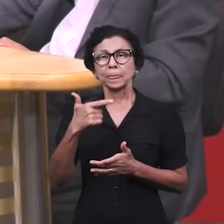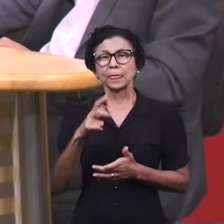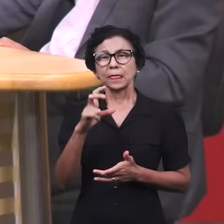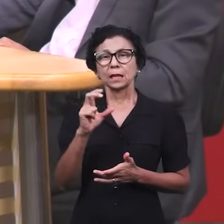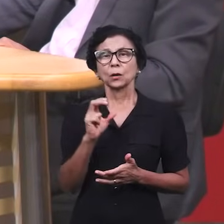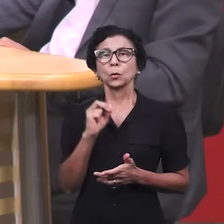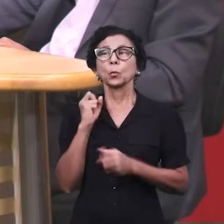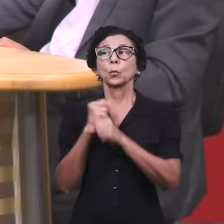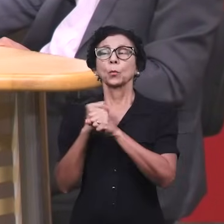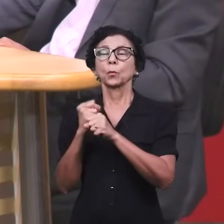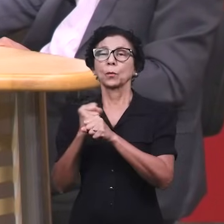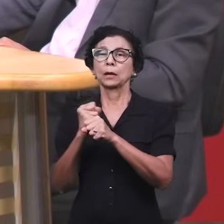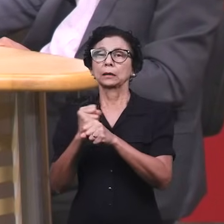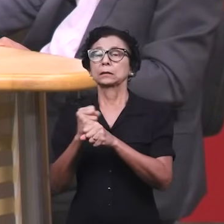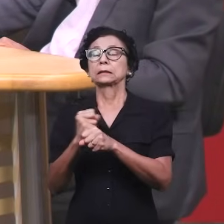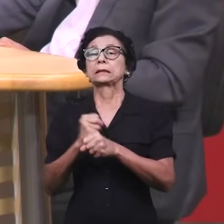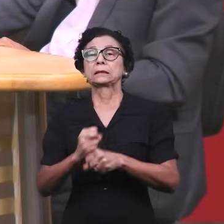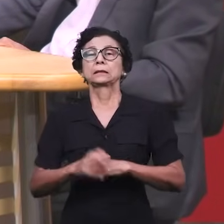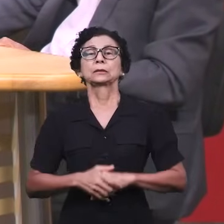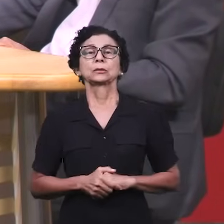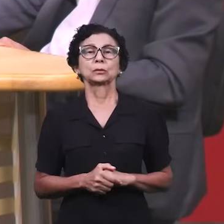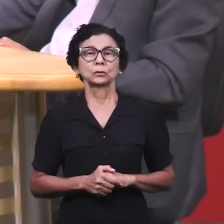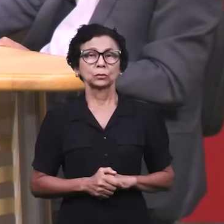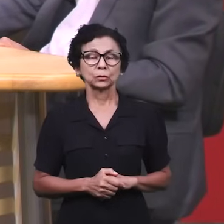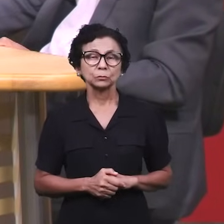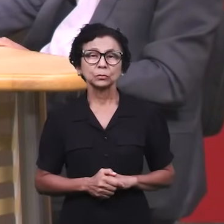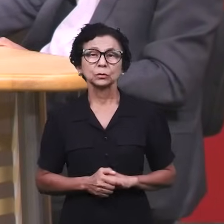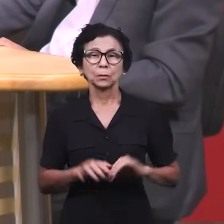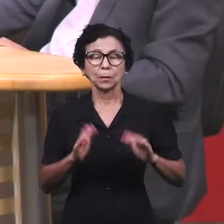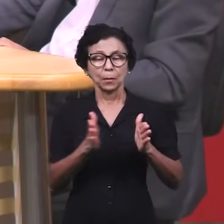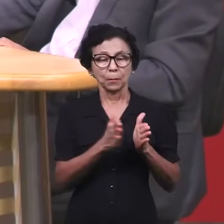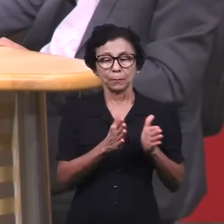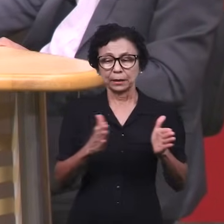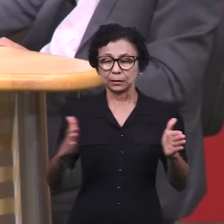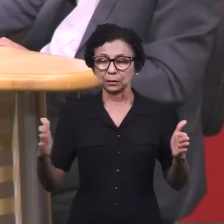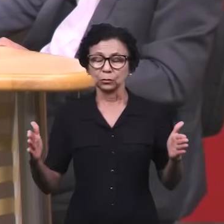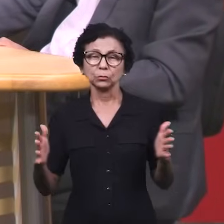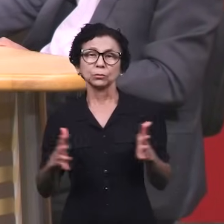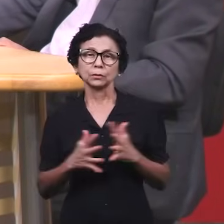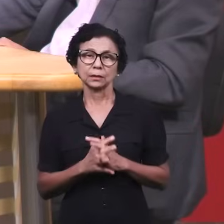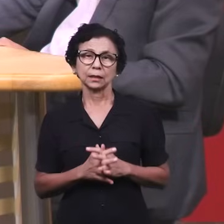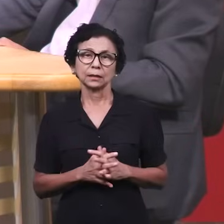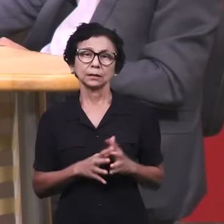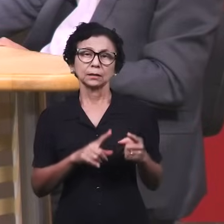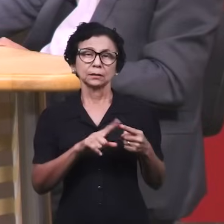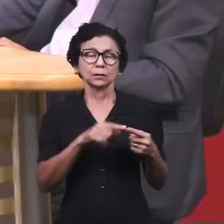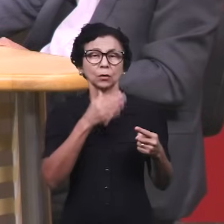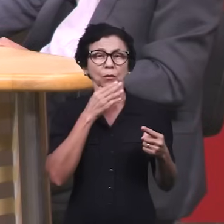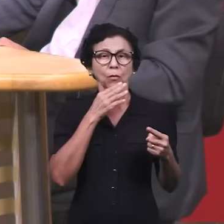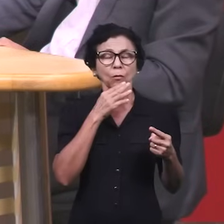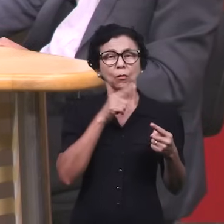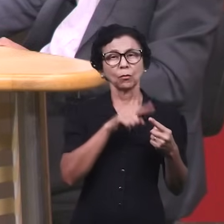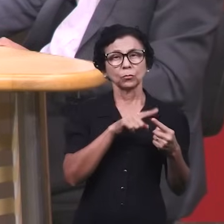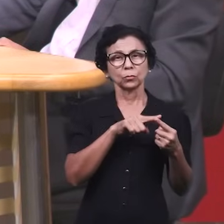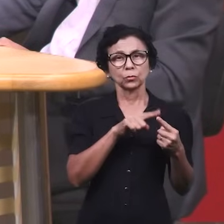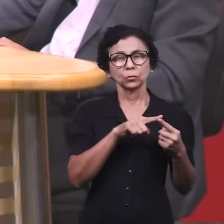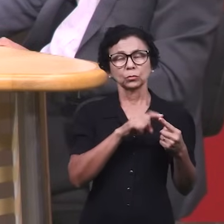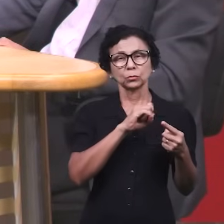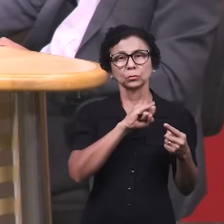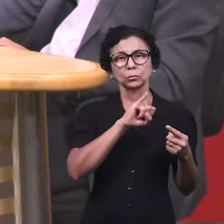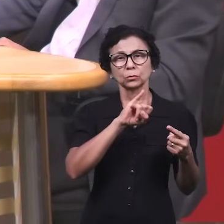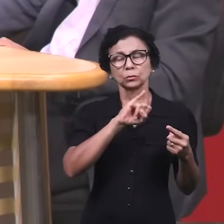separava de jonadab dessa de Jeremias aqui então a quantas gerações foram passando e a